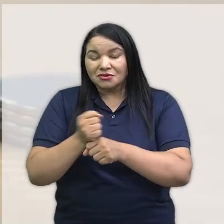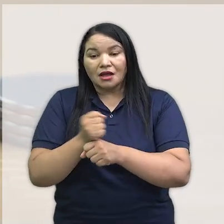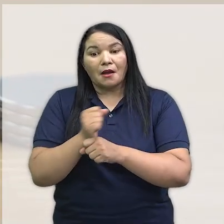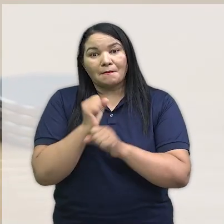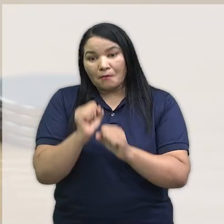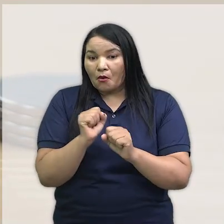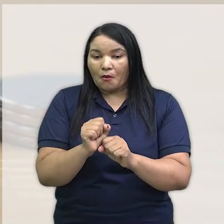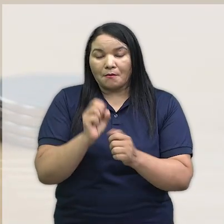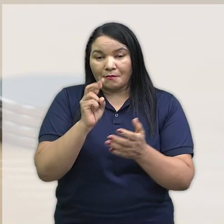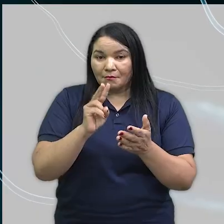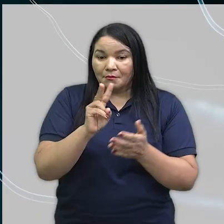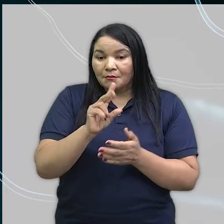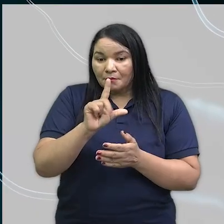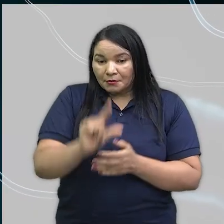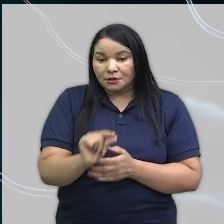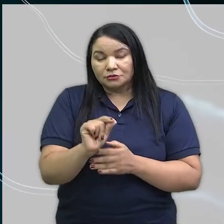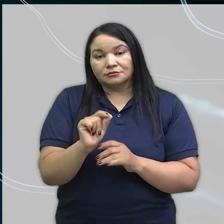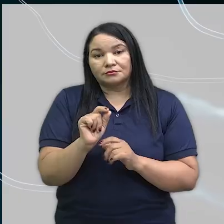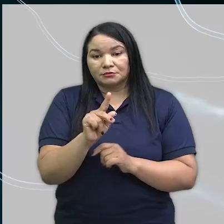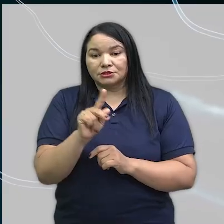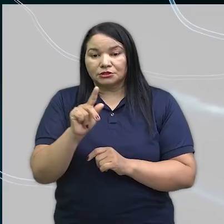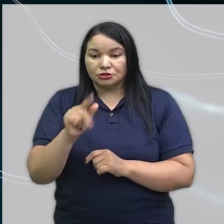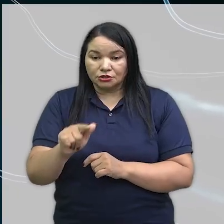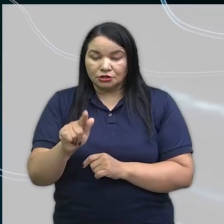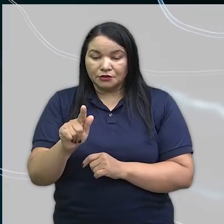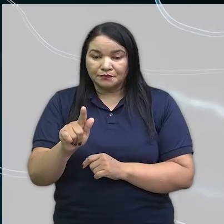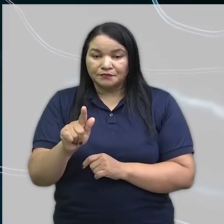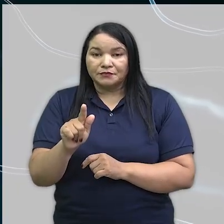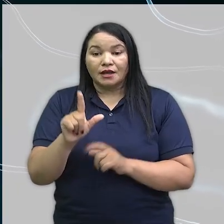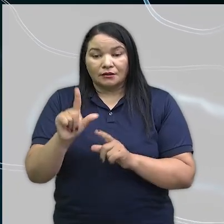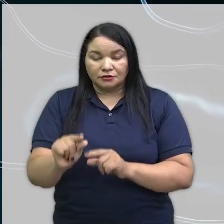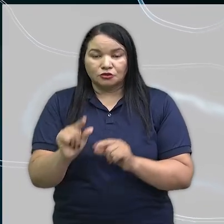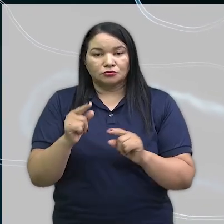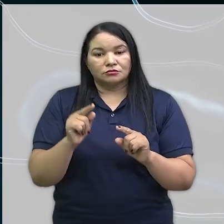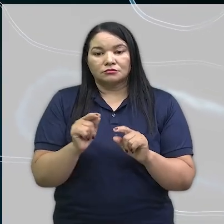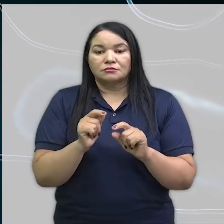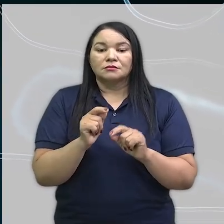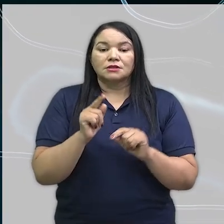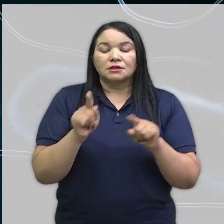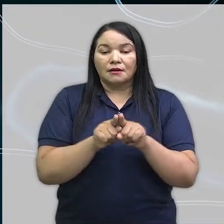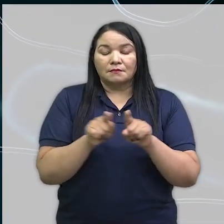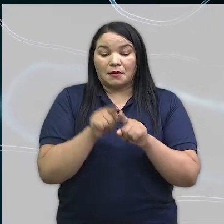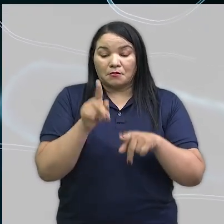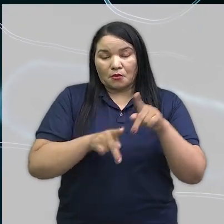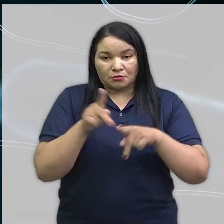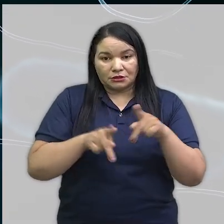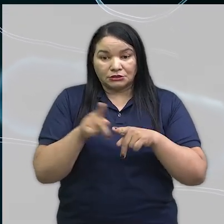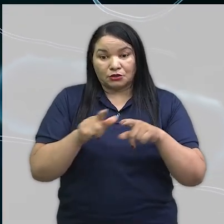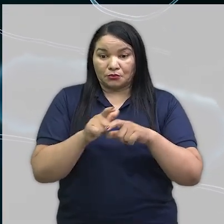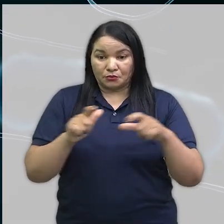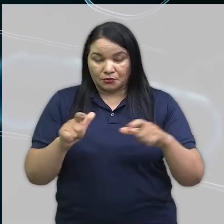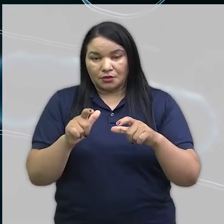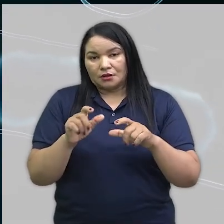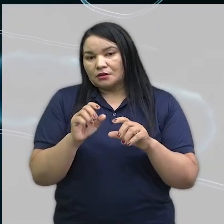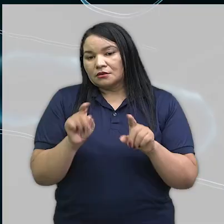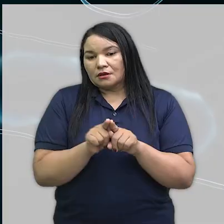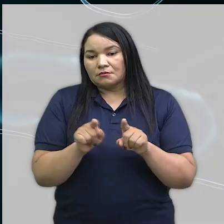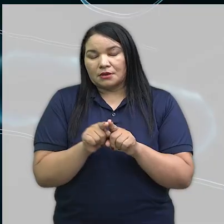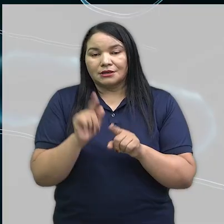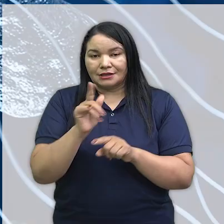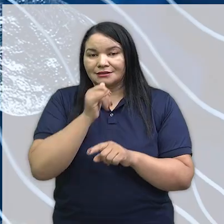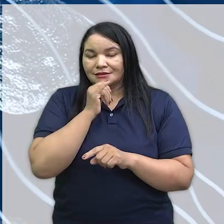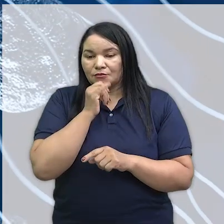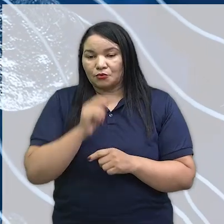progressão geométrica decrescente. Crescimento populacional. O crescimento de populações, como bactérias, em